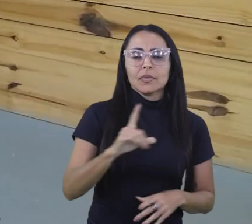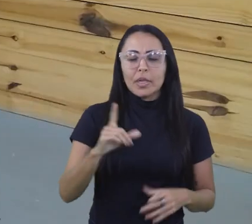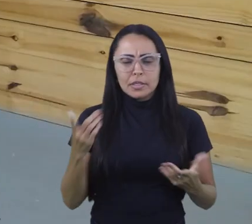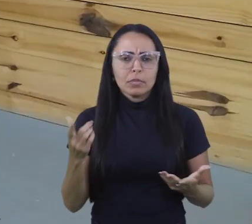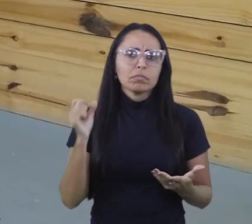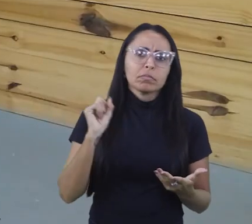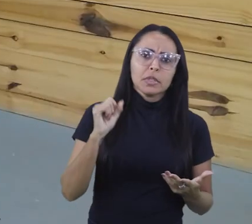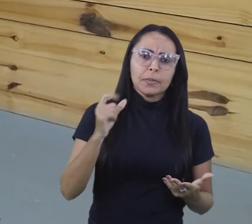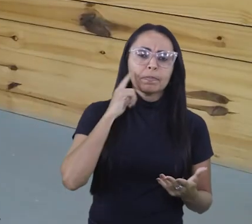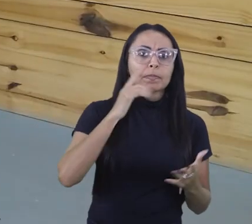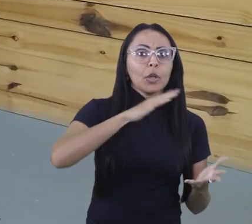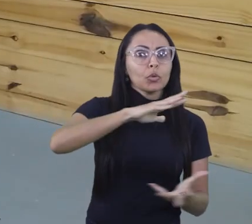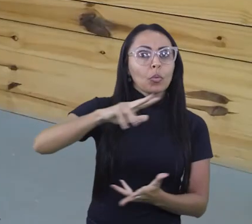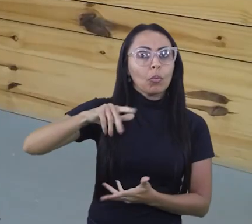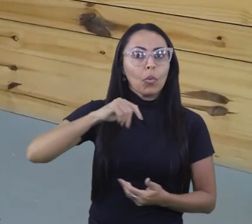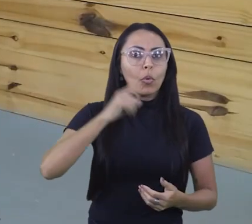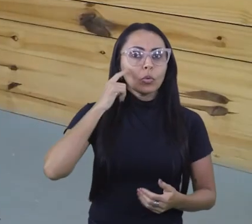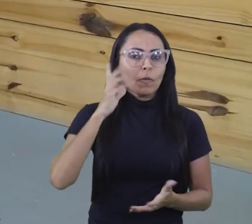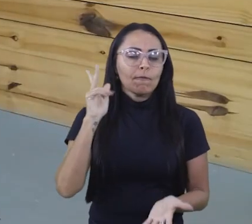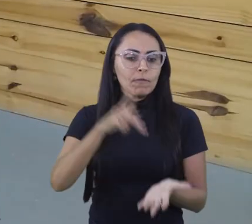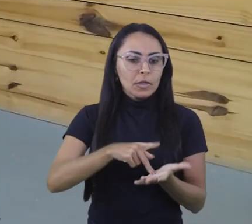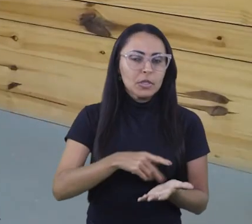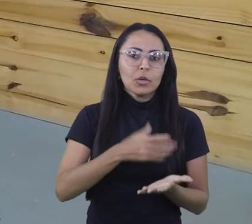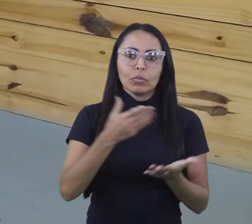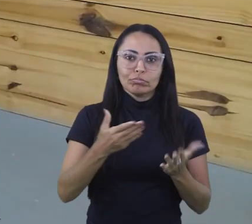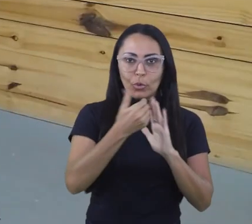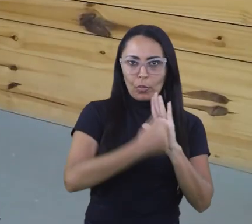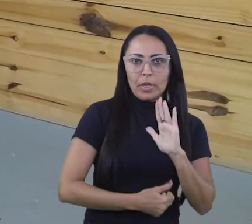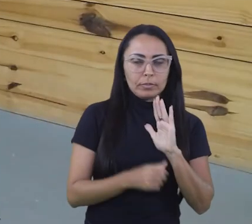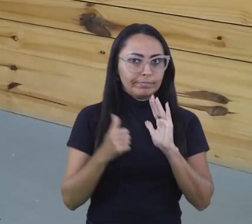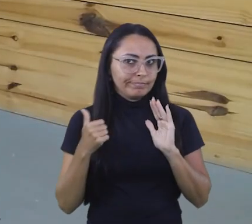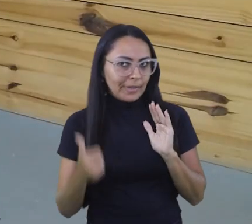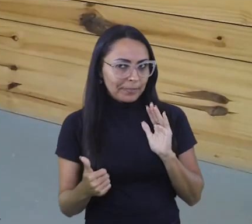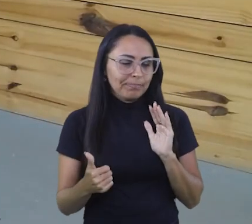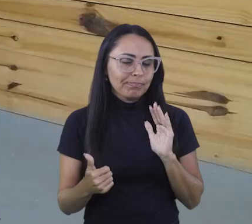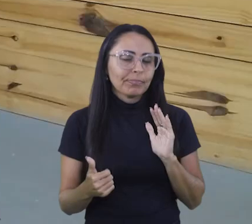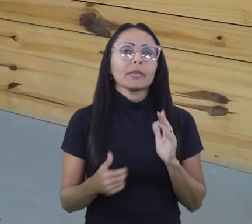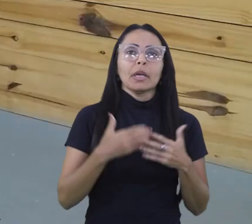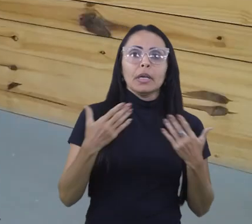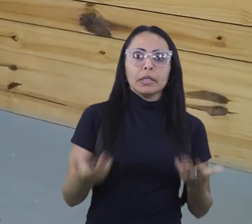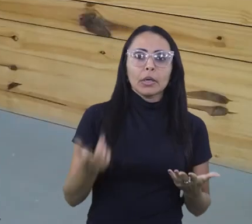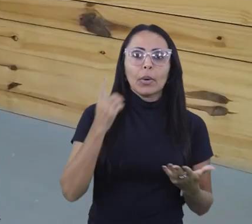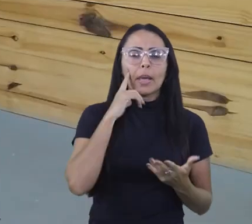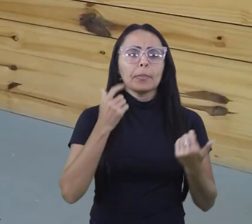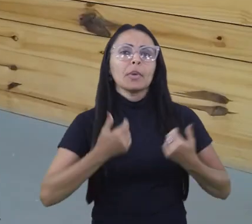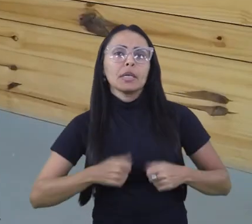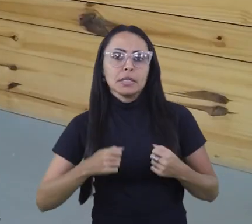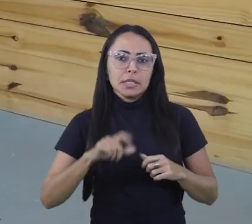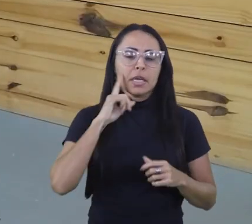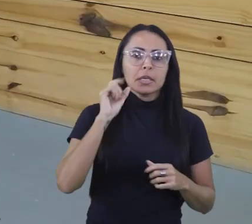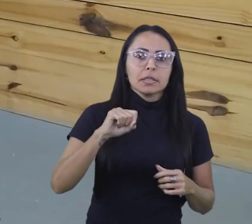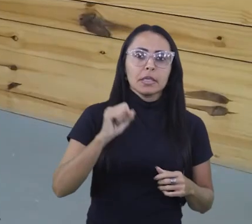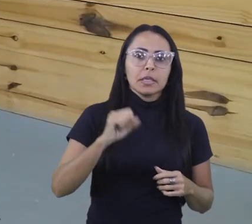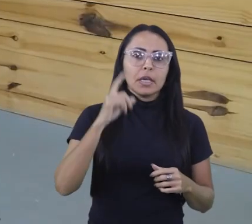bibliográfica do mundo físico, né, dos documentos físicos, tá? Então, ela serve, né, como